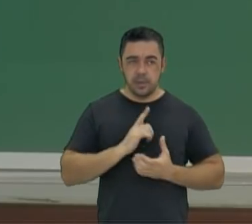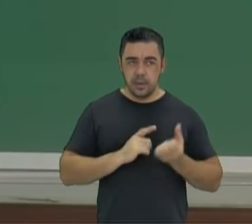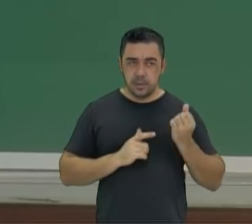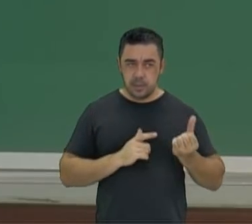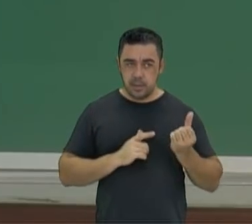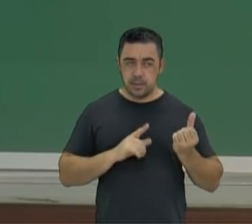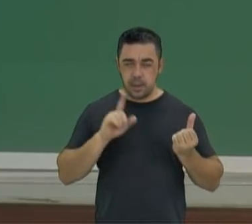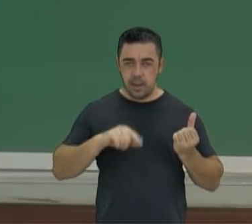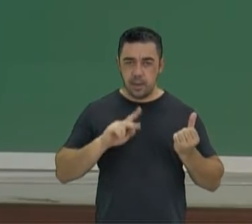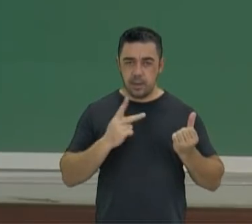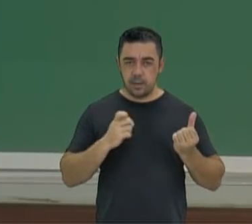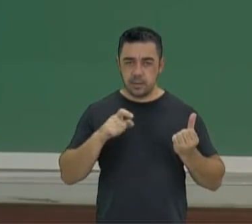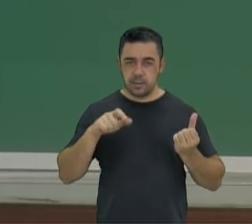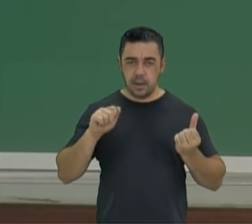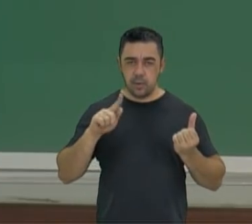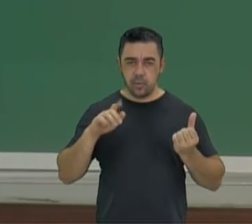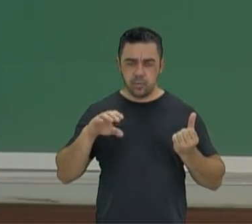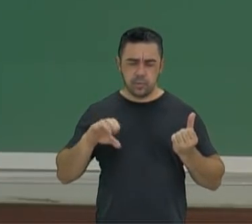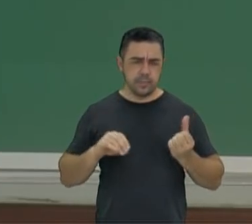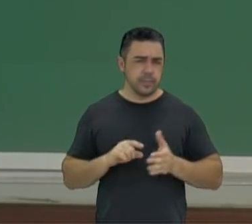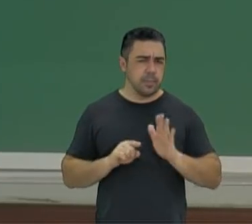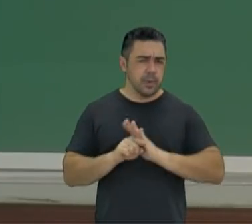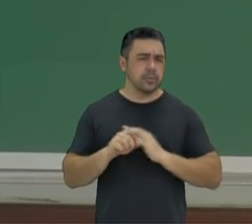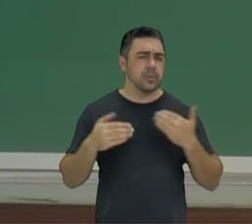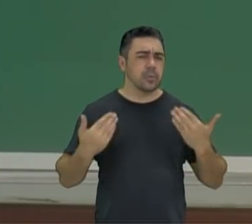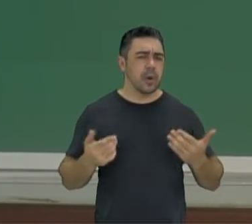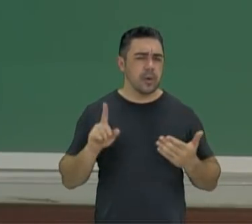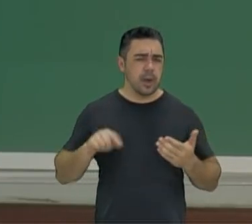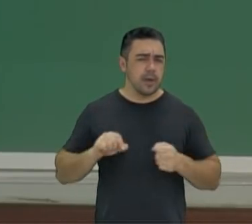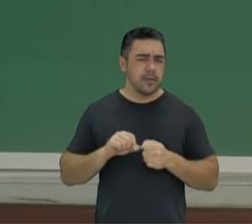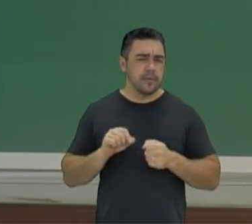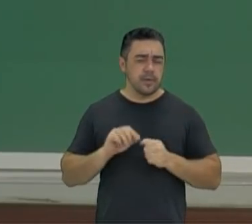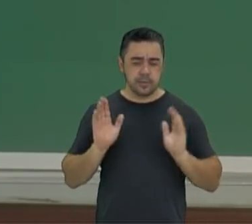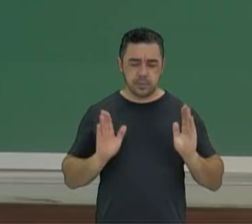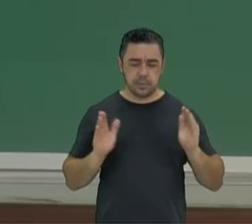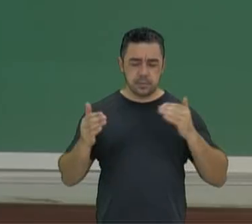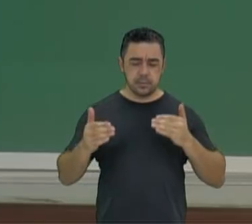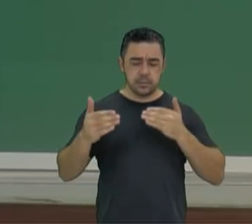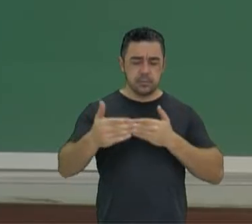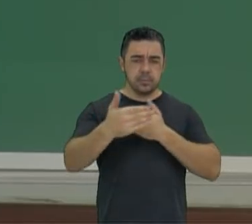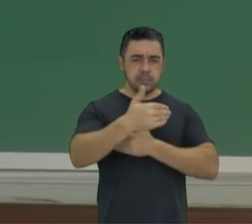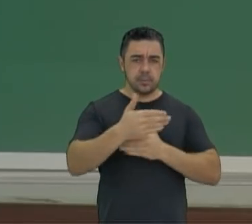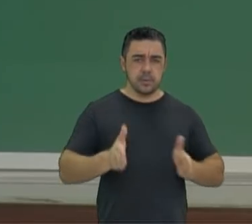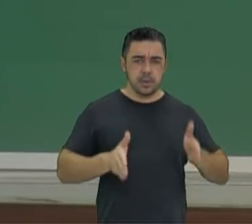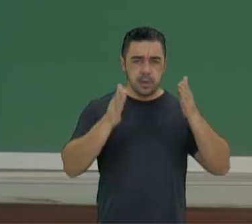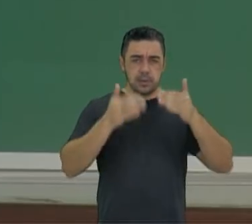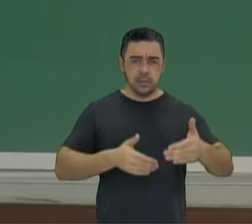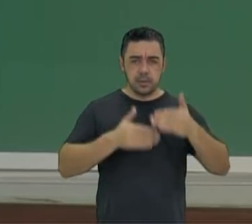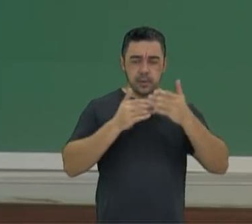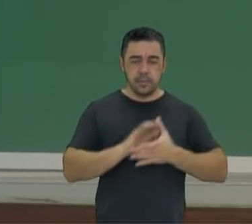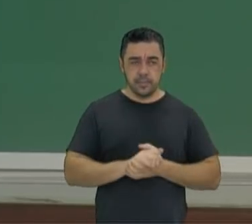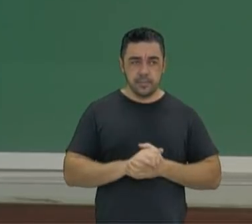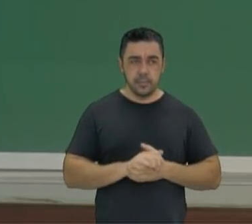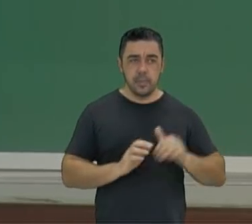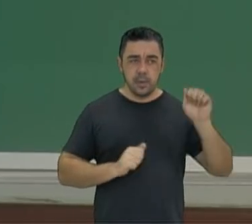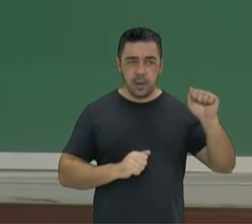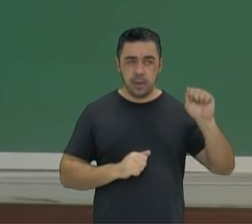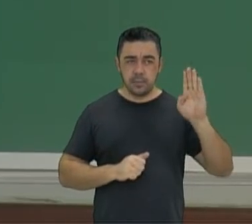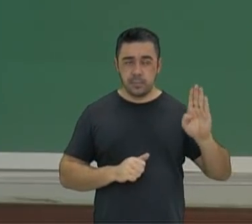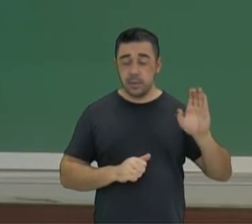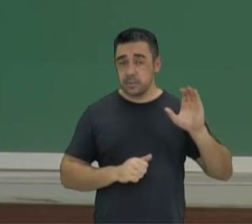prisma hexagonal. Qual polígono forma as suas faces laterais? Quadrado,